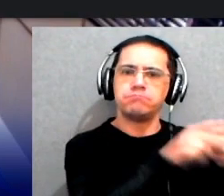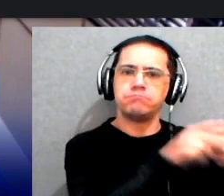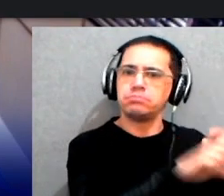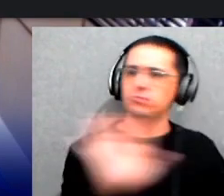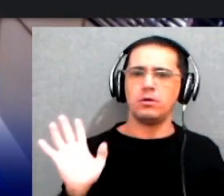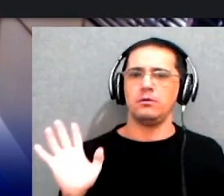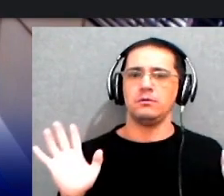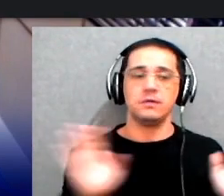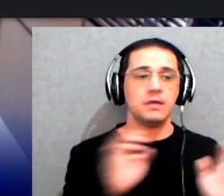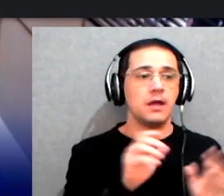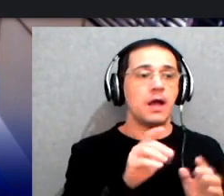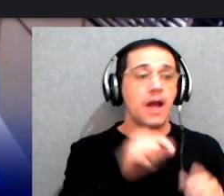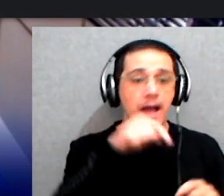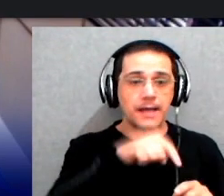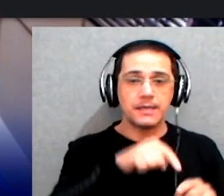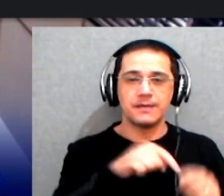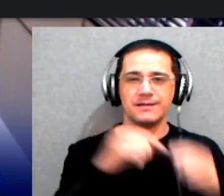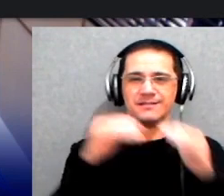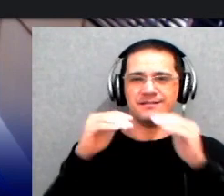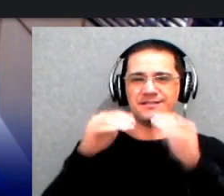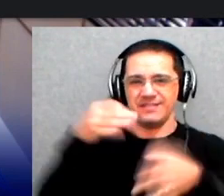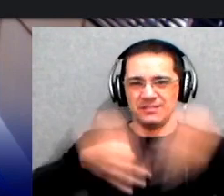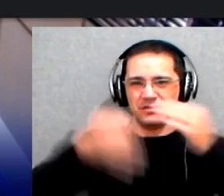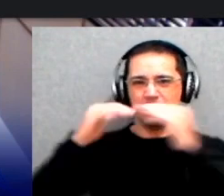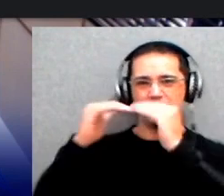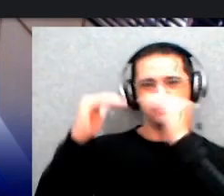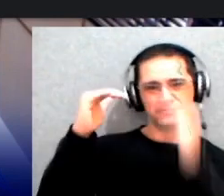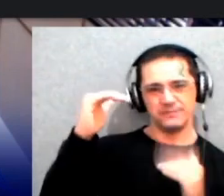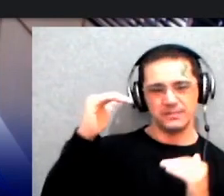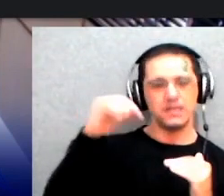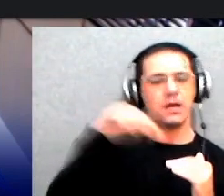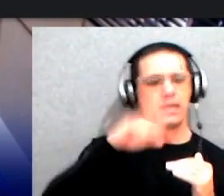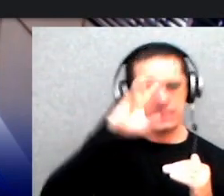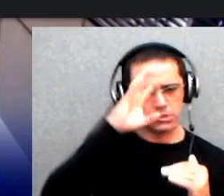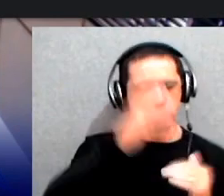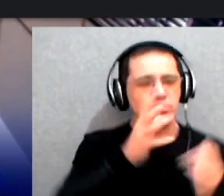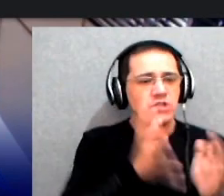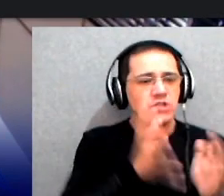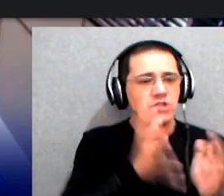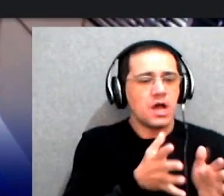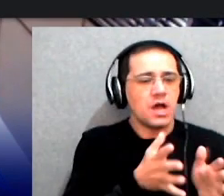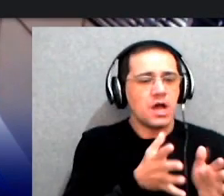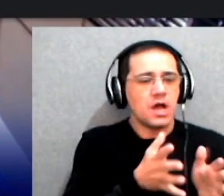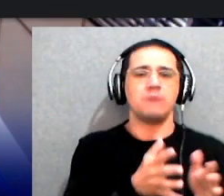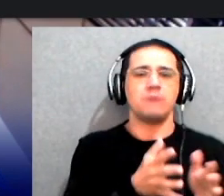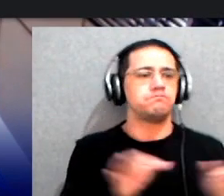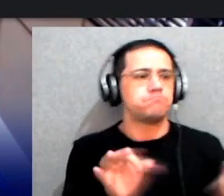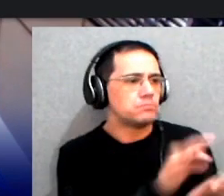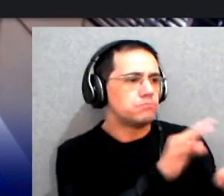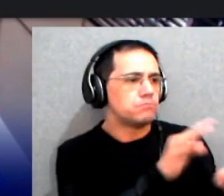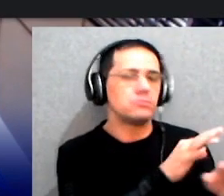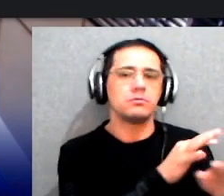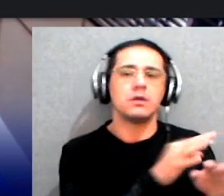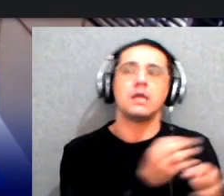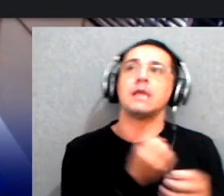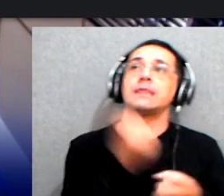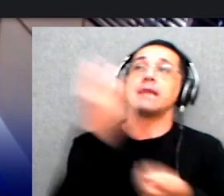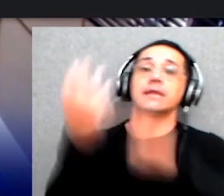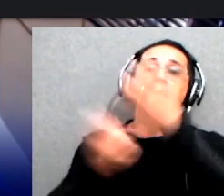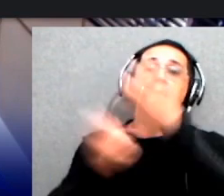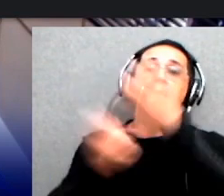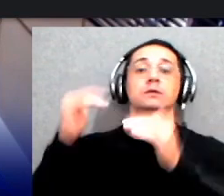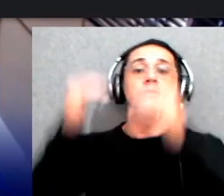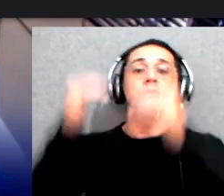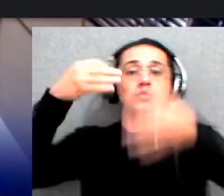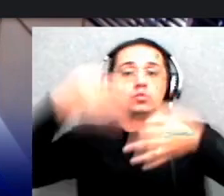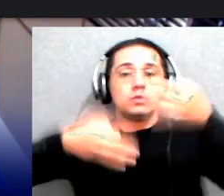Ainda semana passada estava debatendo num outro congresso a questão da banalização do habeas corpus. Isso é um argumento falacioso. Se nós